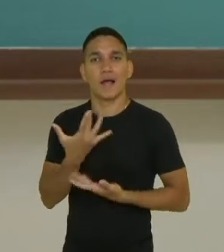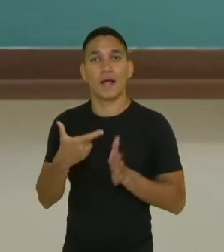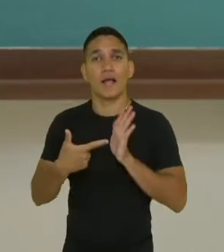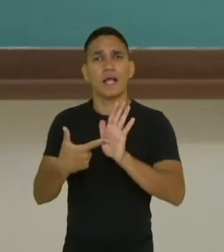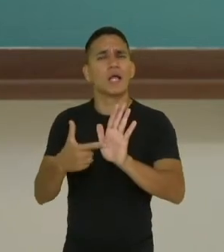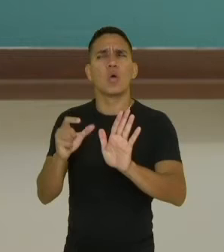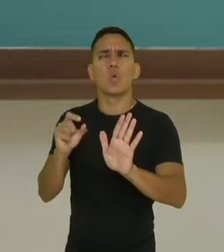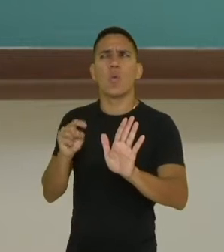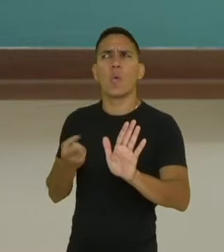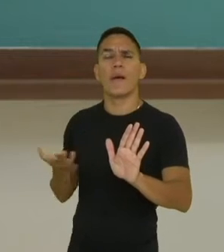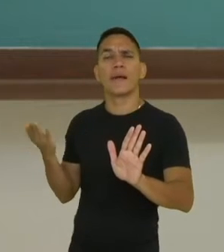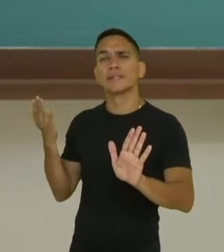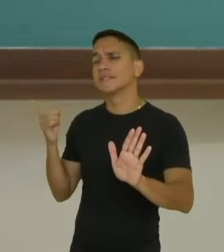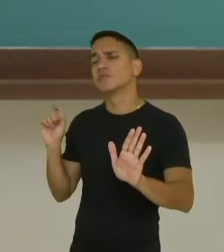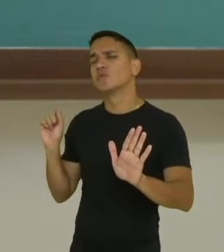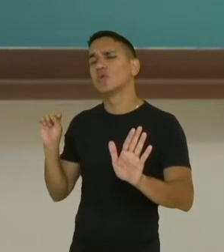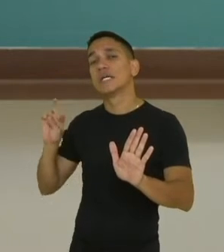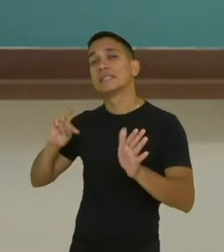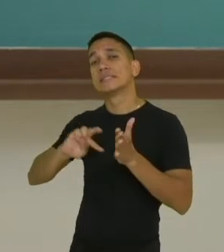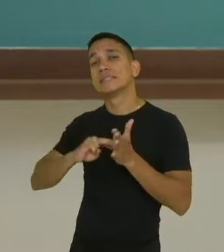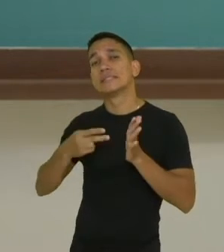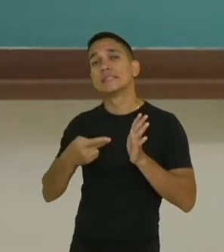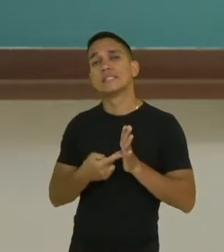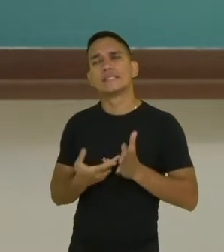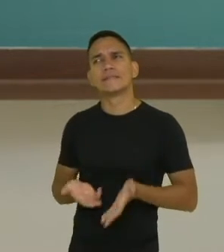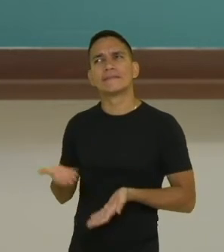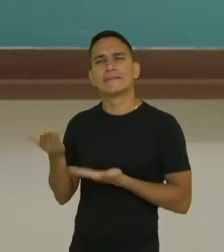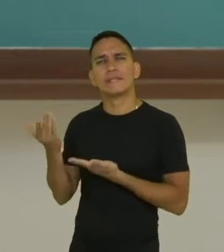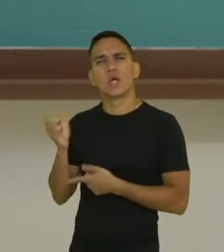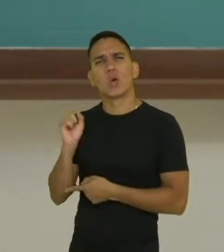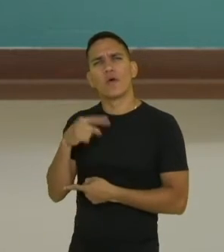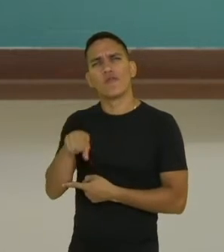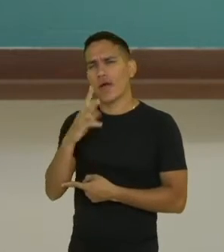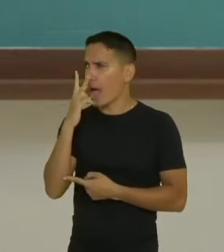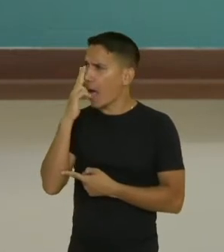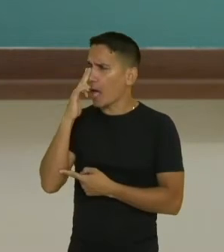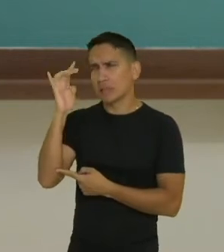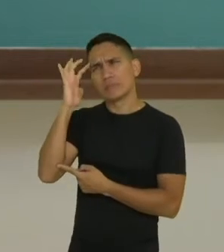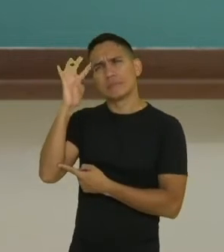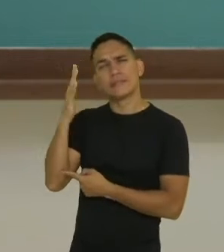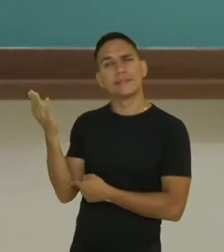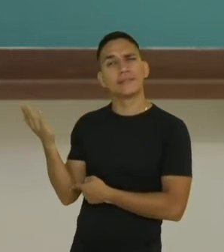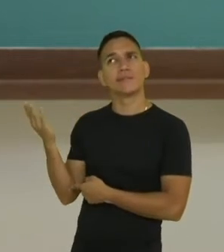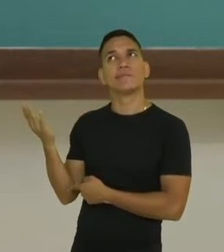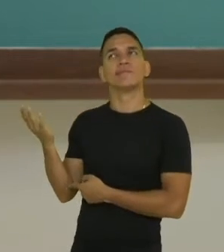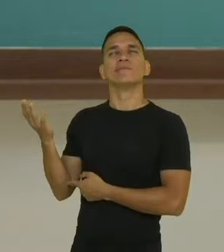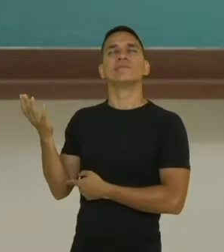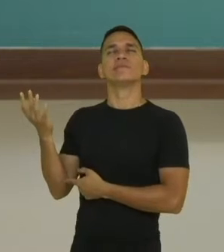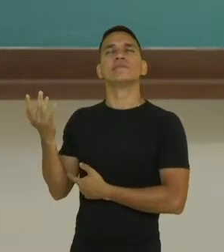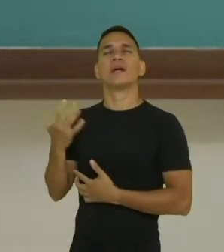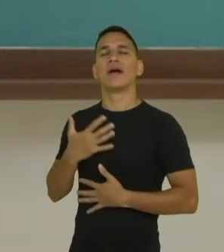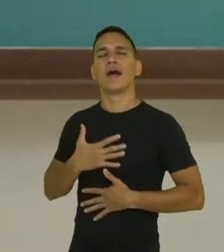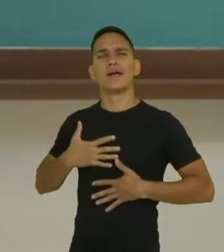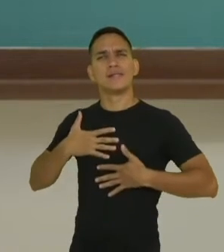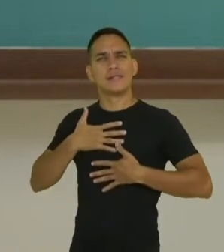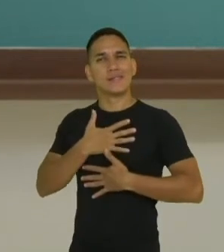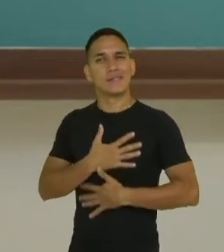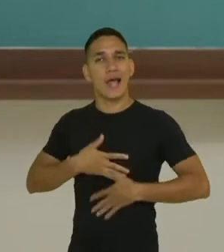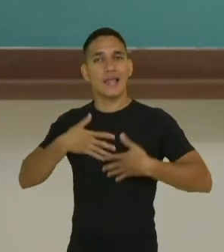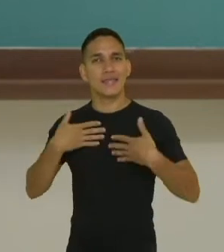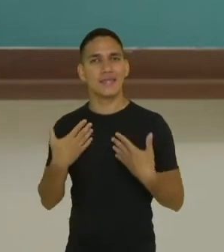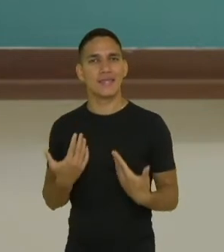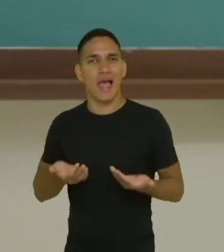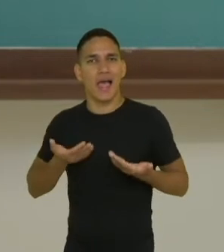de quê? Ela está retratando o quê? O que você pensa? E aquela sensação de